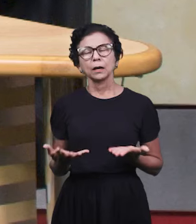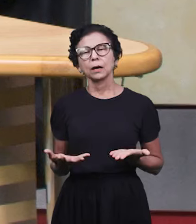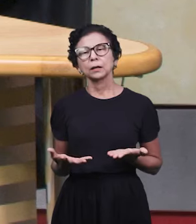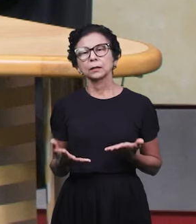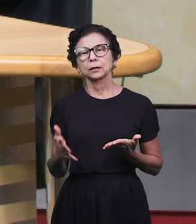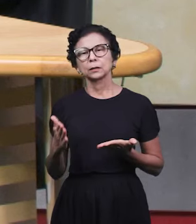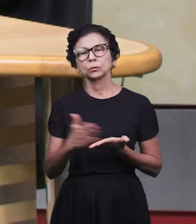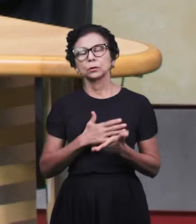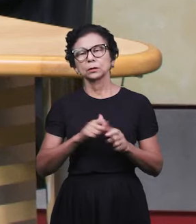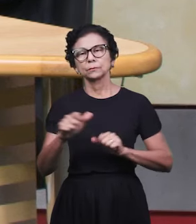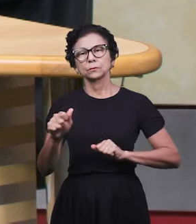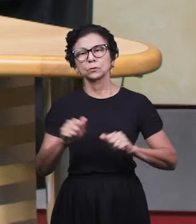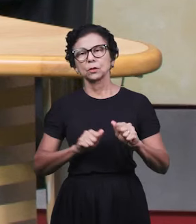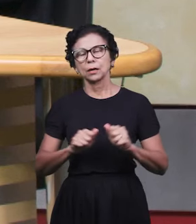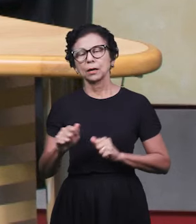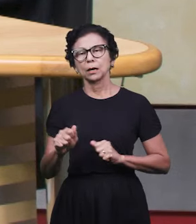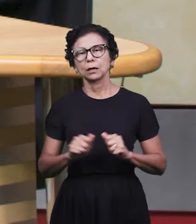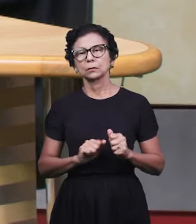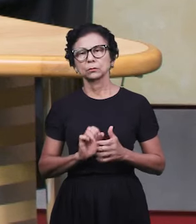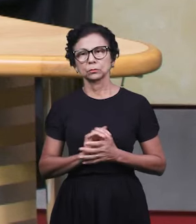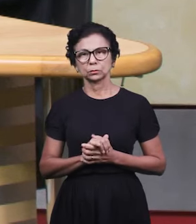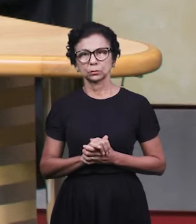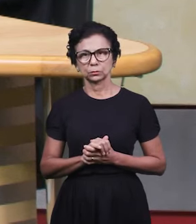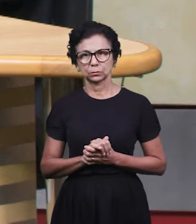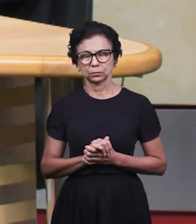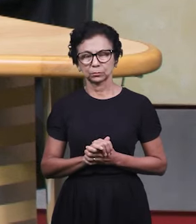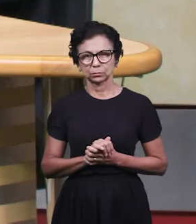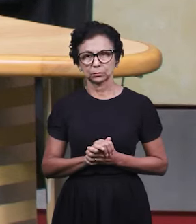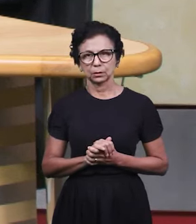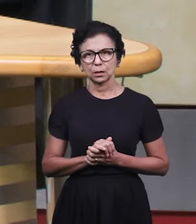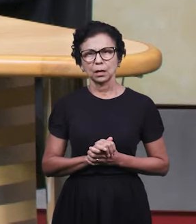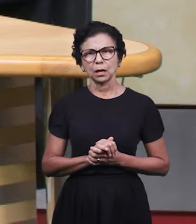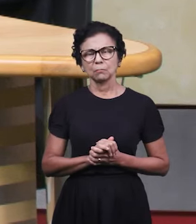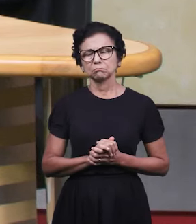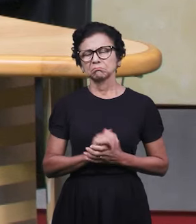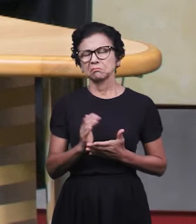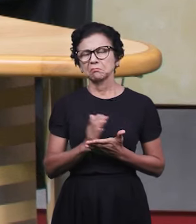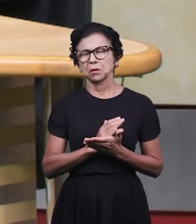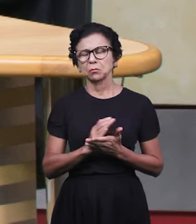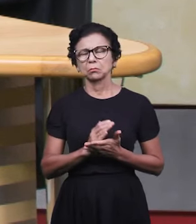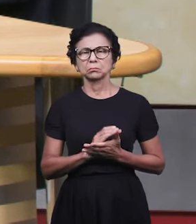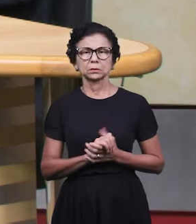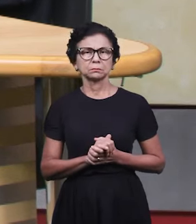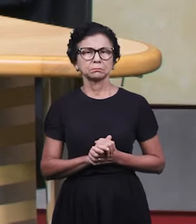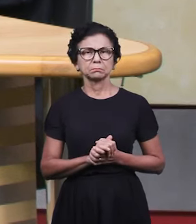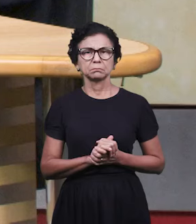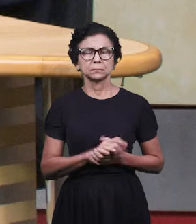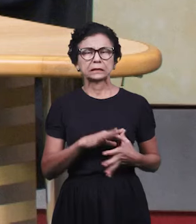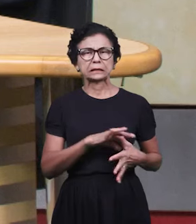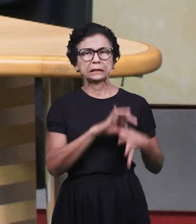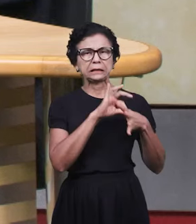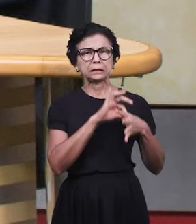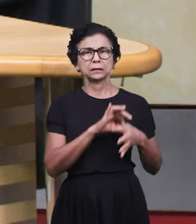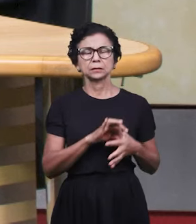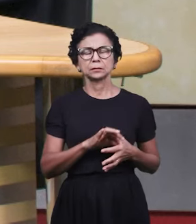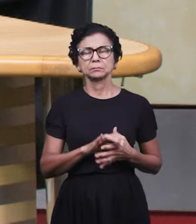biblicamente no livro de Atos dos Apóstolos. Isso é o maior equívoco. O livro de Atos dos Apóstolos